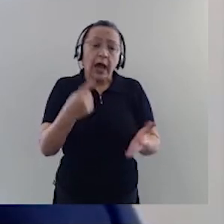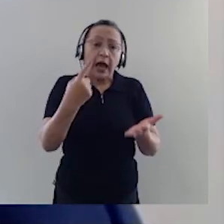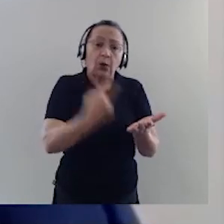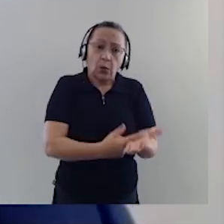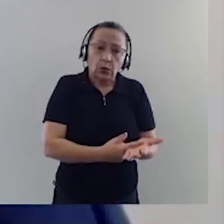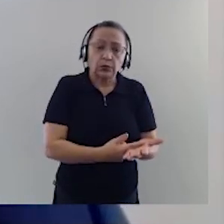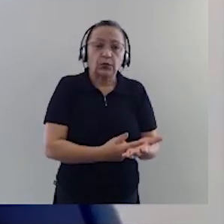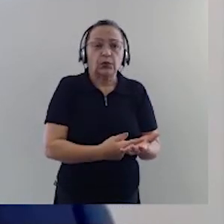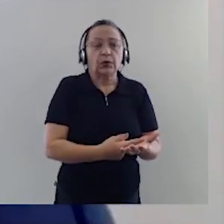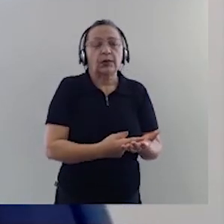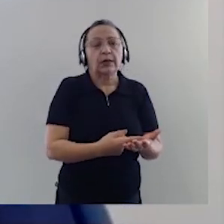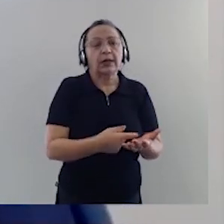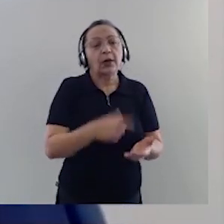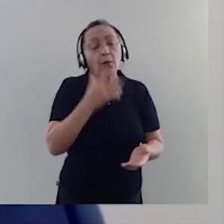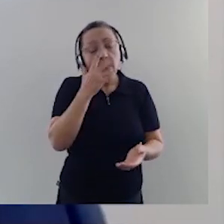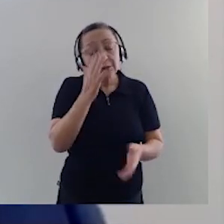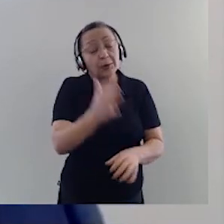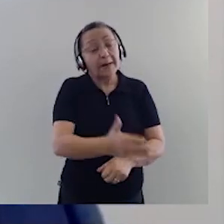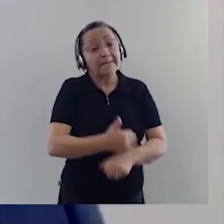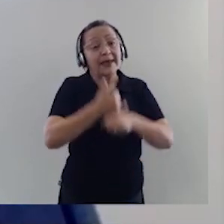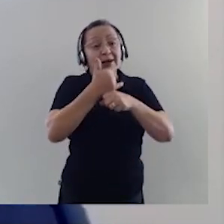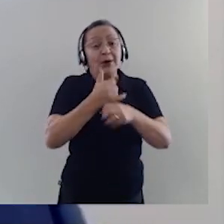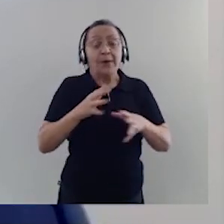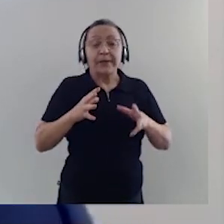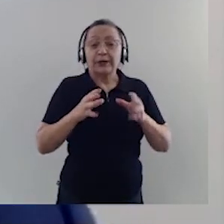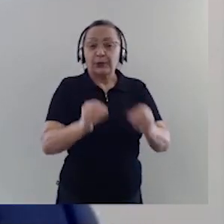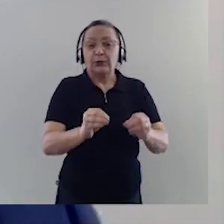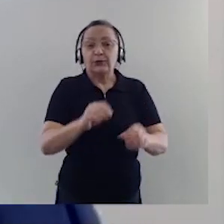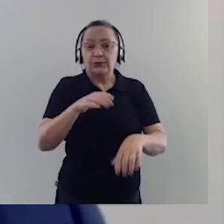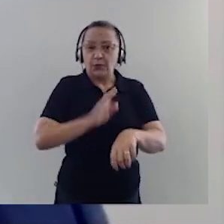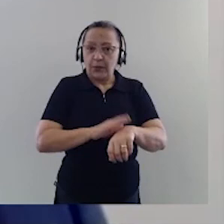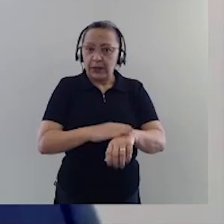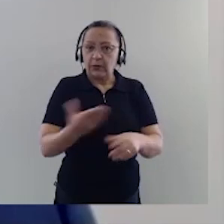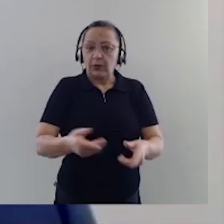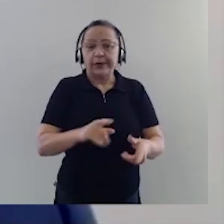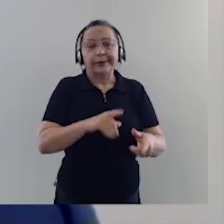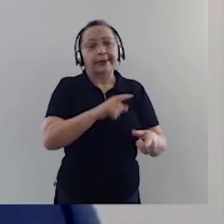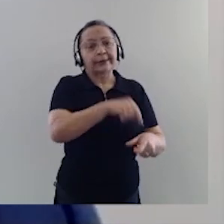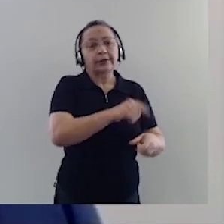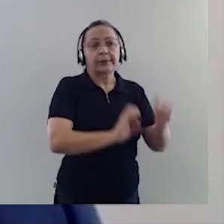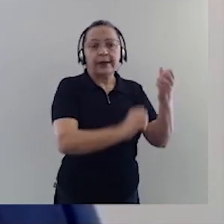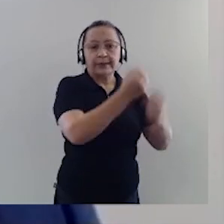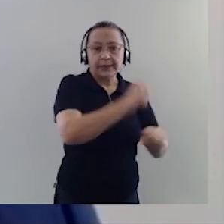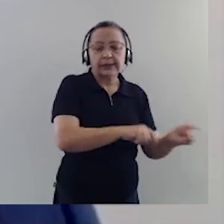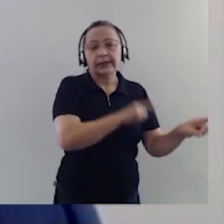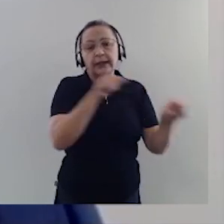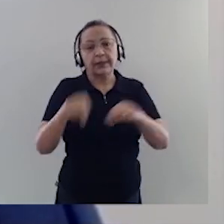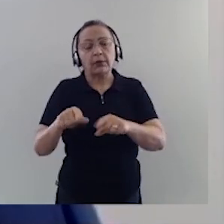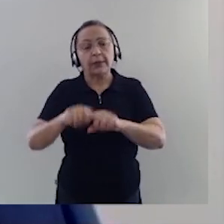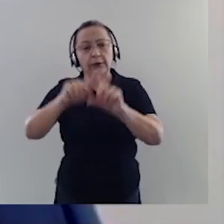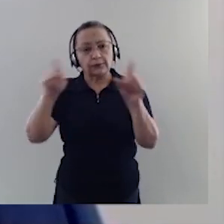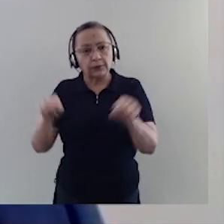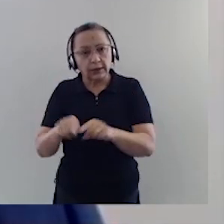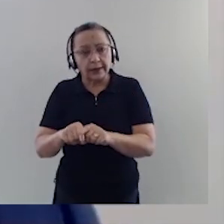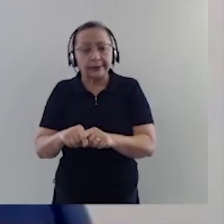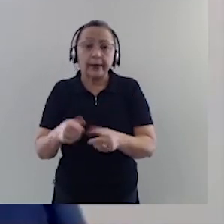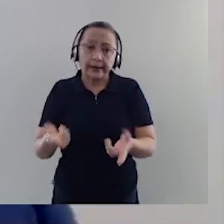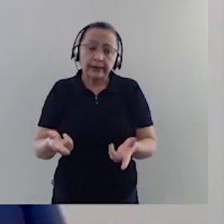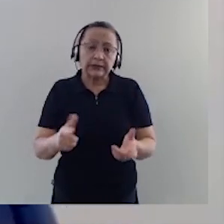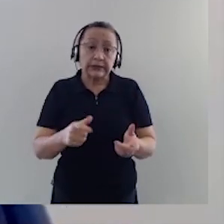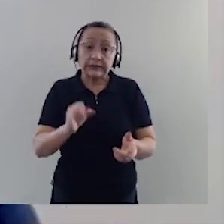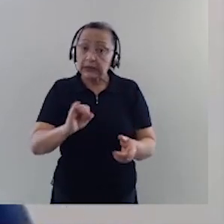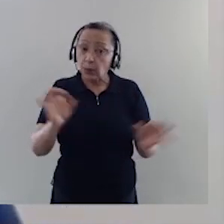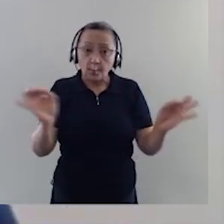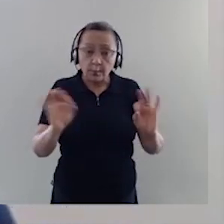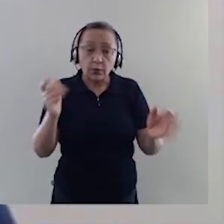é a melhor saída para todos nesse momento, aí entra a questão da resilição do